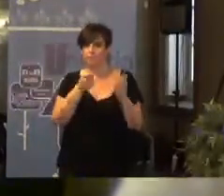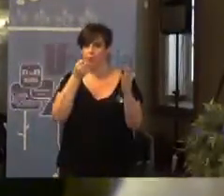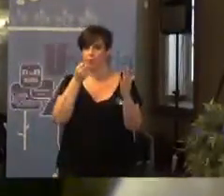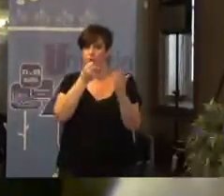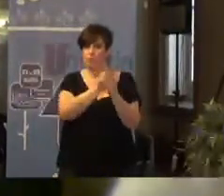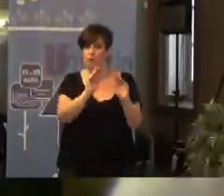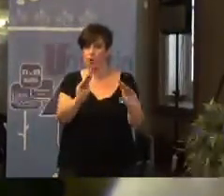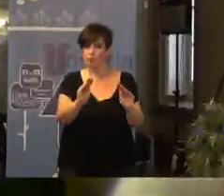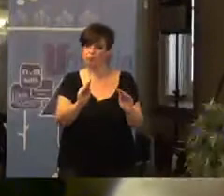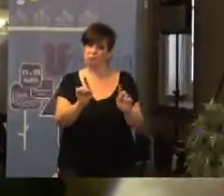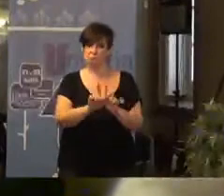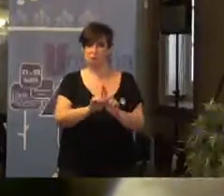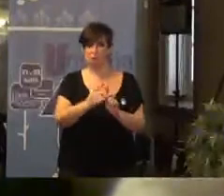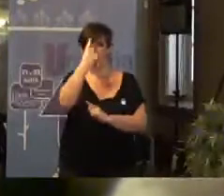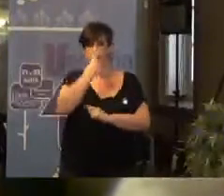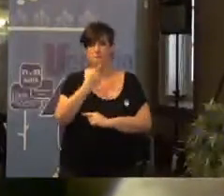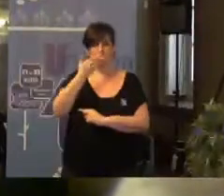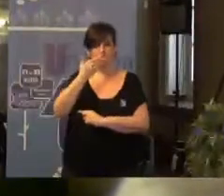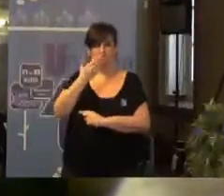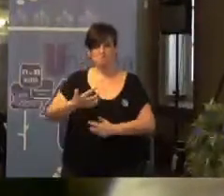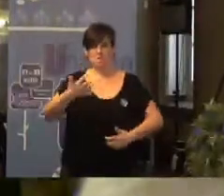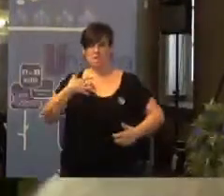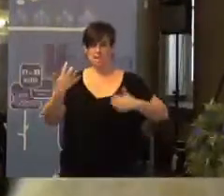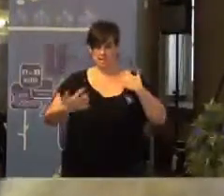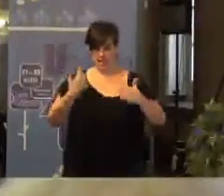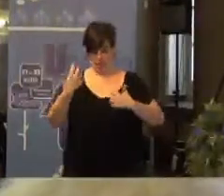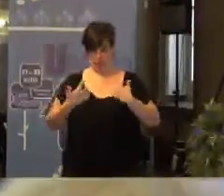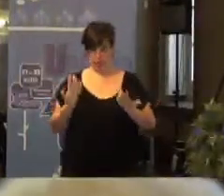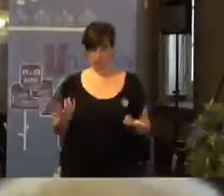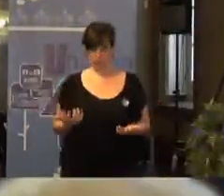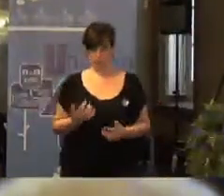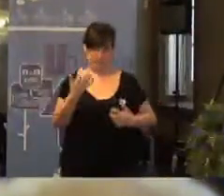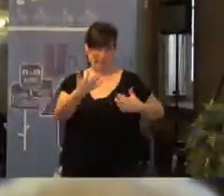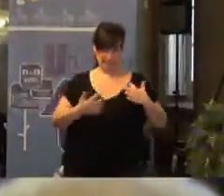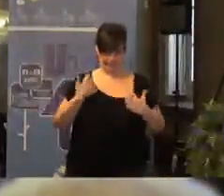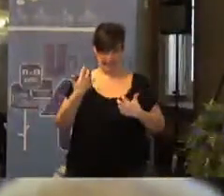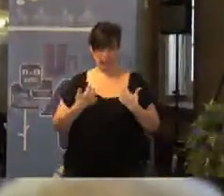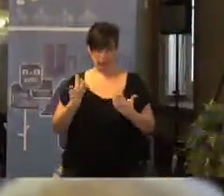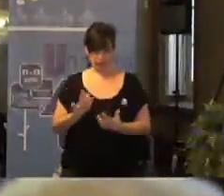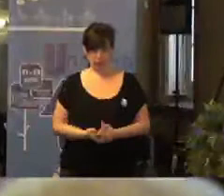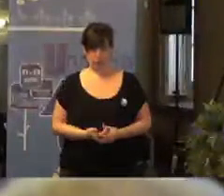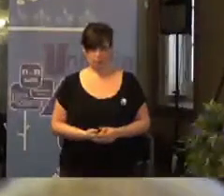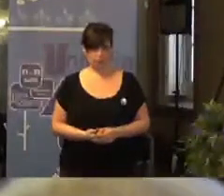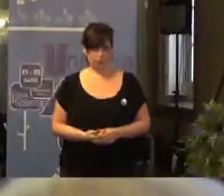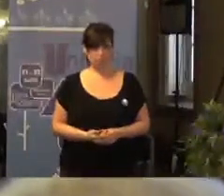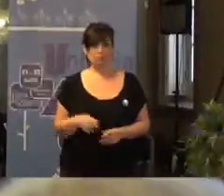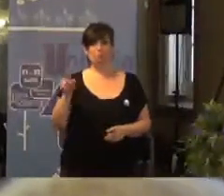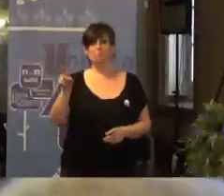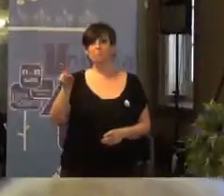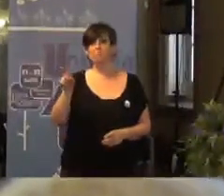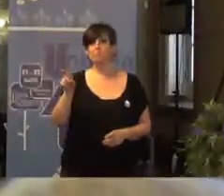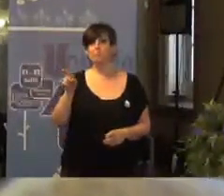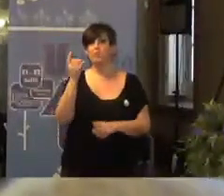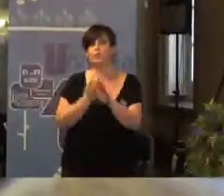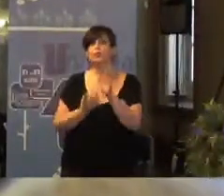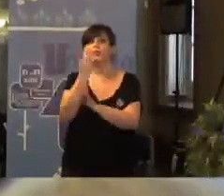estarem indignados. Os indignados, todo o tipo de indignados, e que são muito fruto